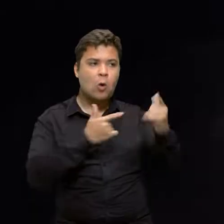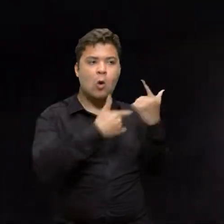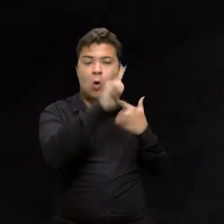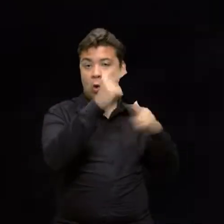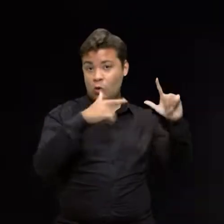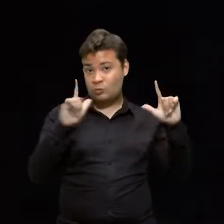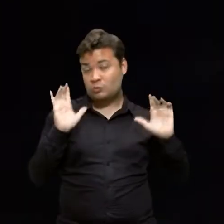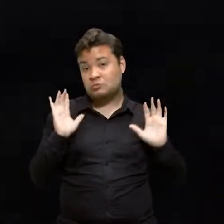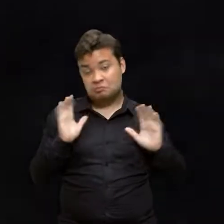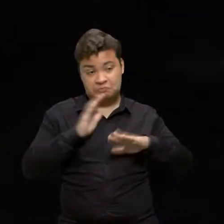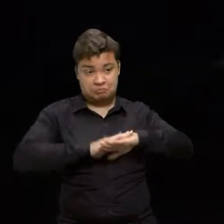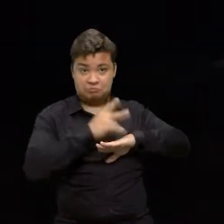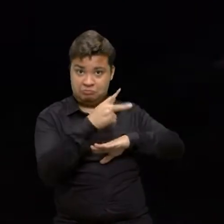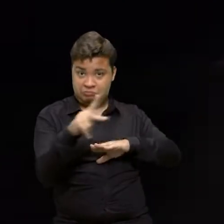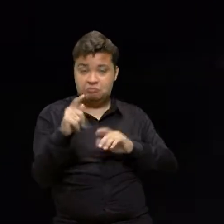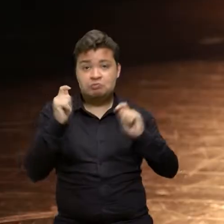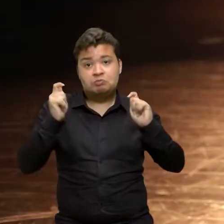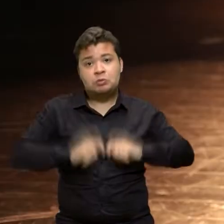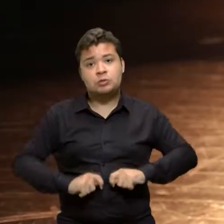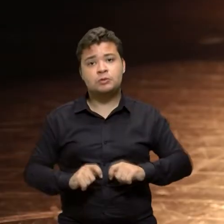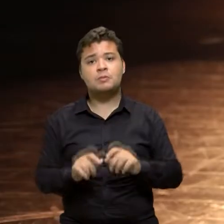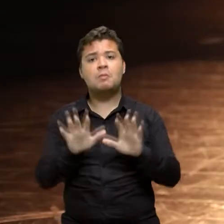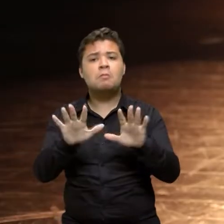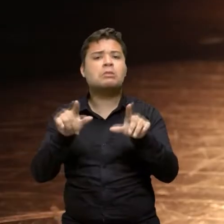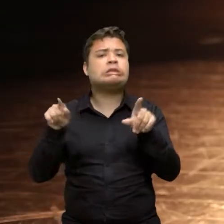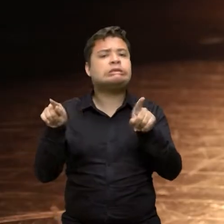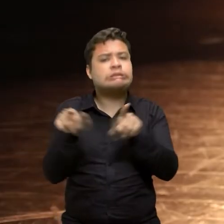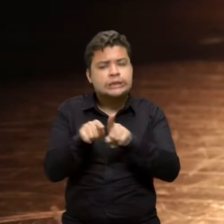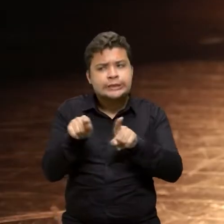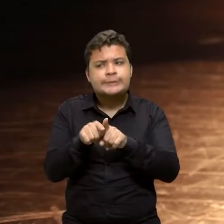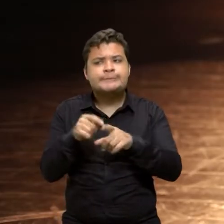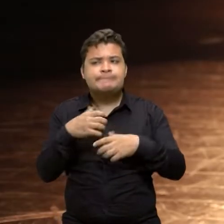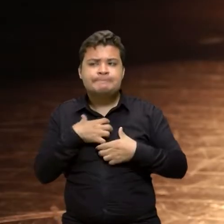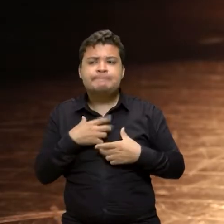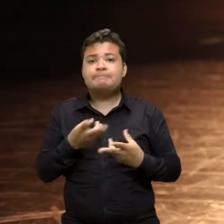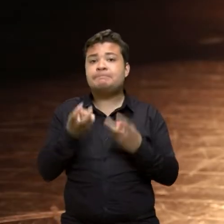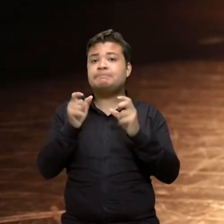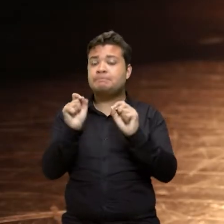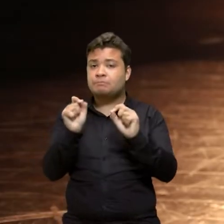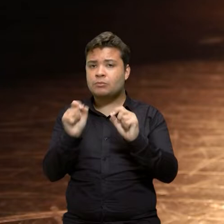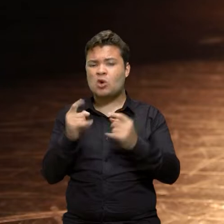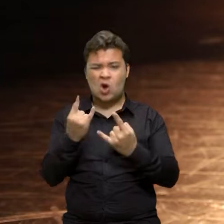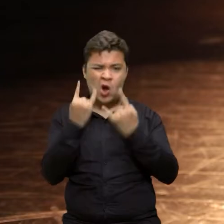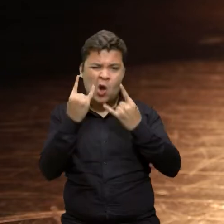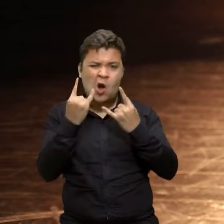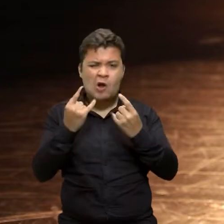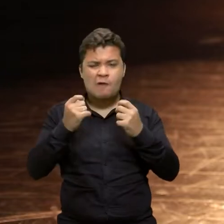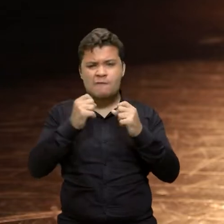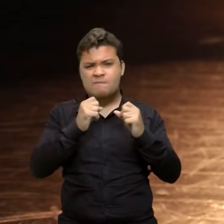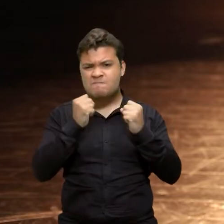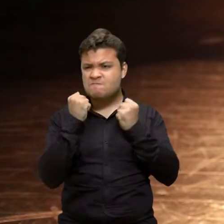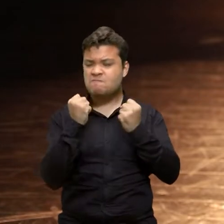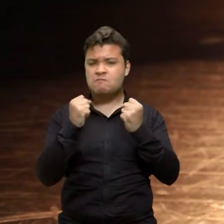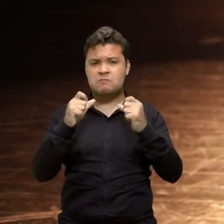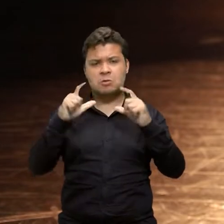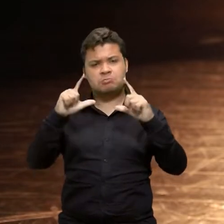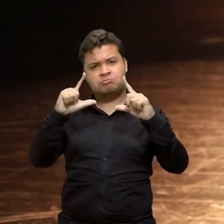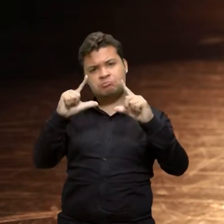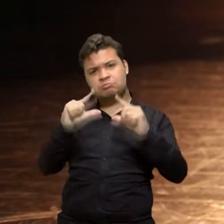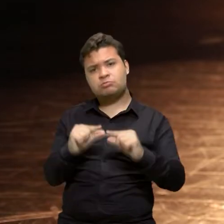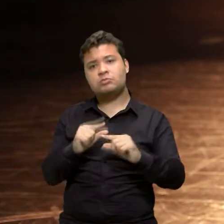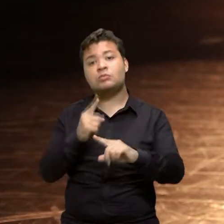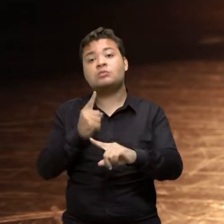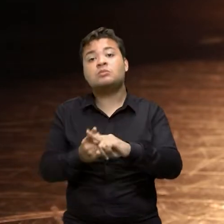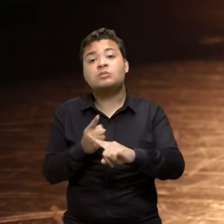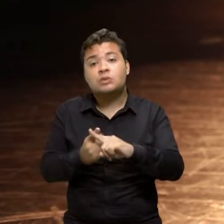ou legitimar mais outros gêneros do que outros, né? Mas, ao mesmo tempo, também eu acho que a perda dessa força tem